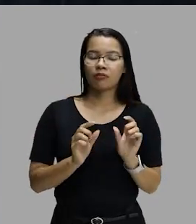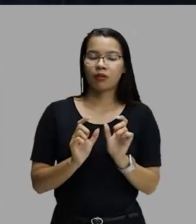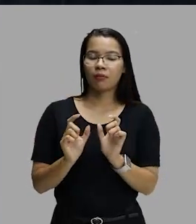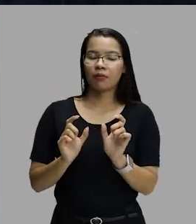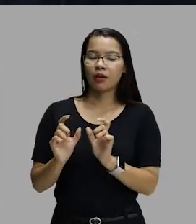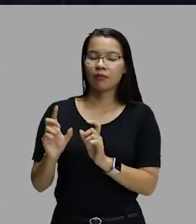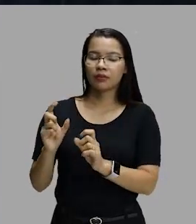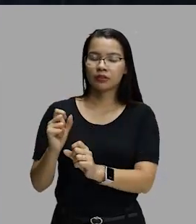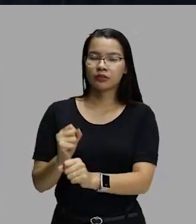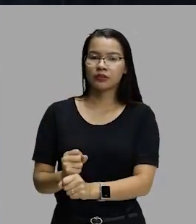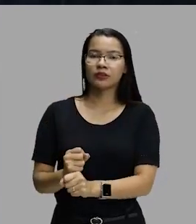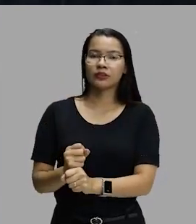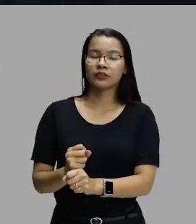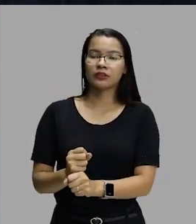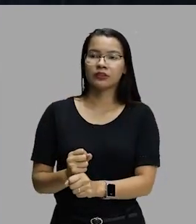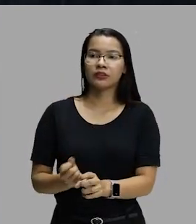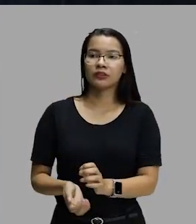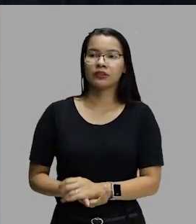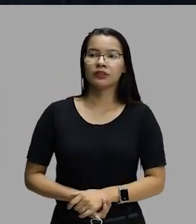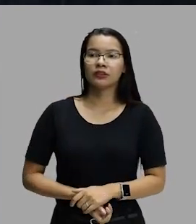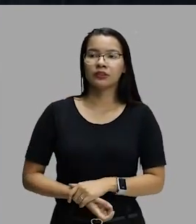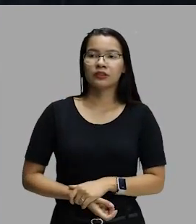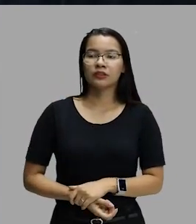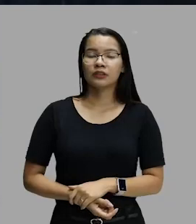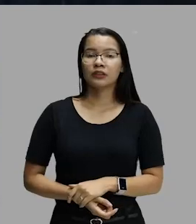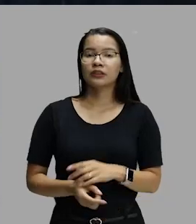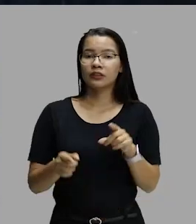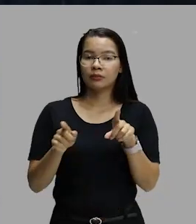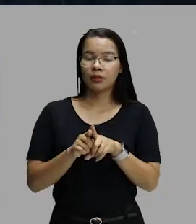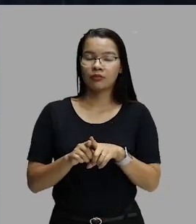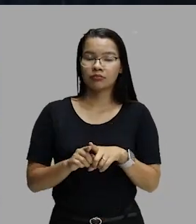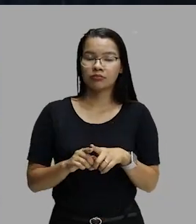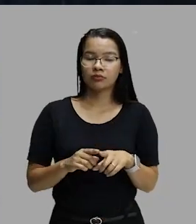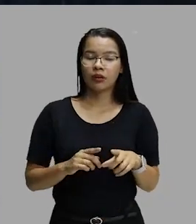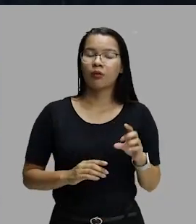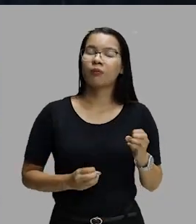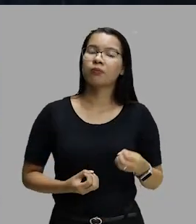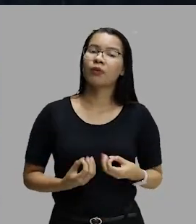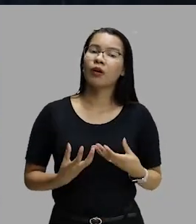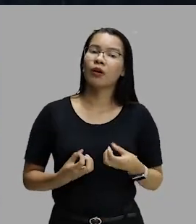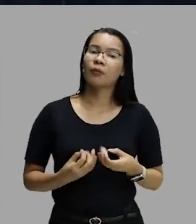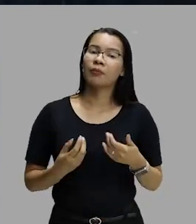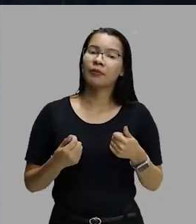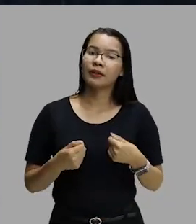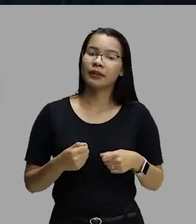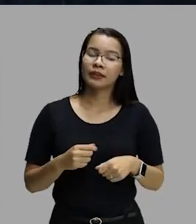forma sucinta e o produtor desse texto, resumo, tem que ter